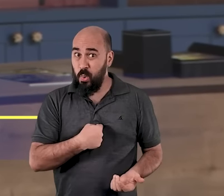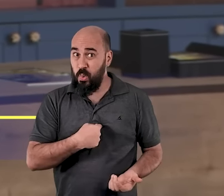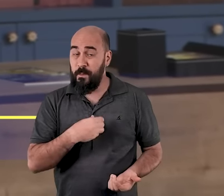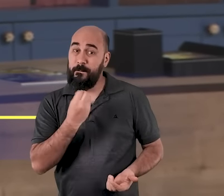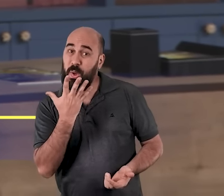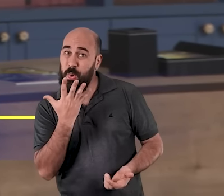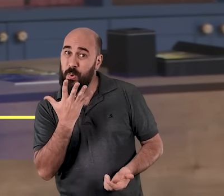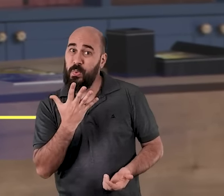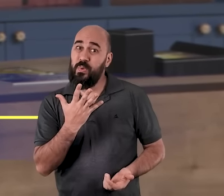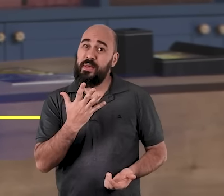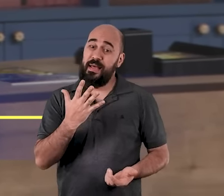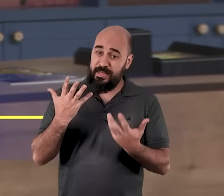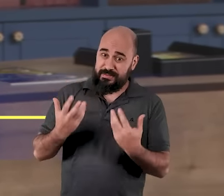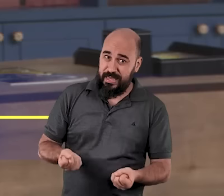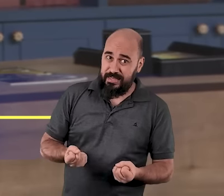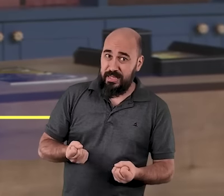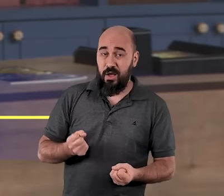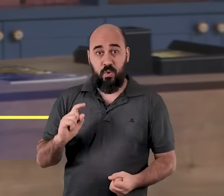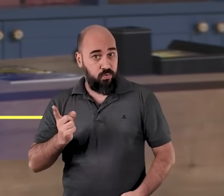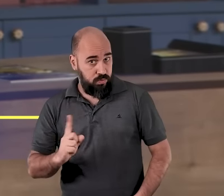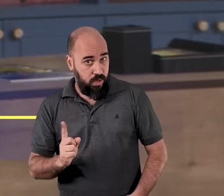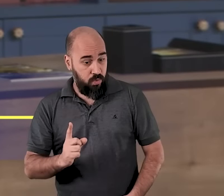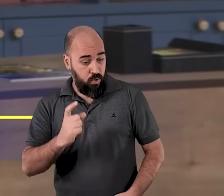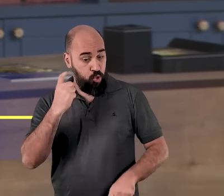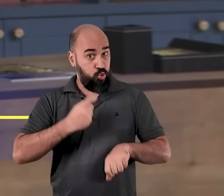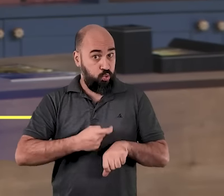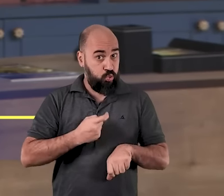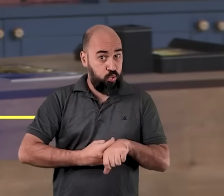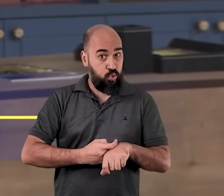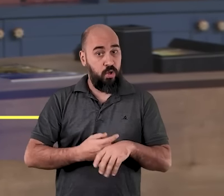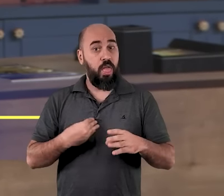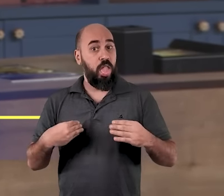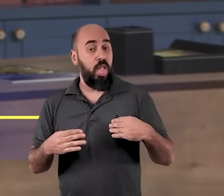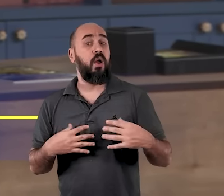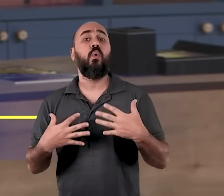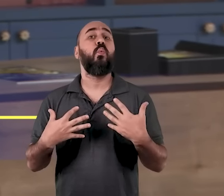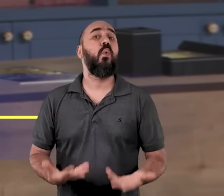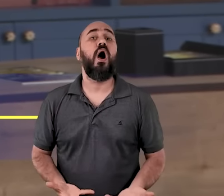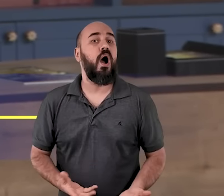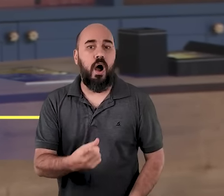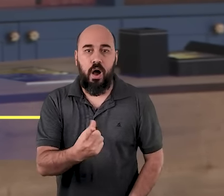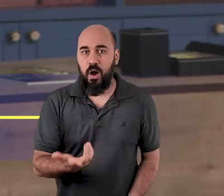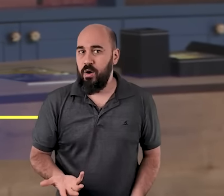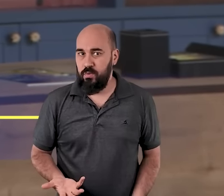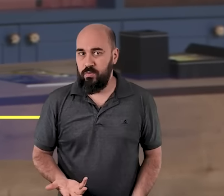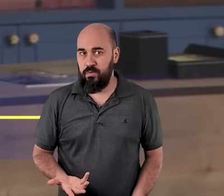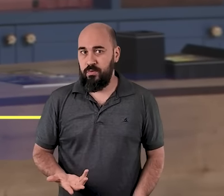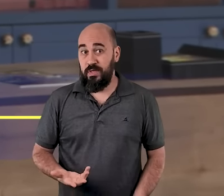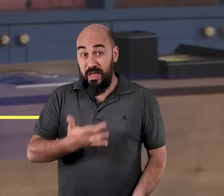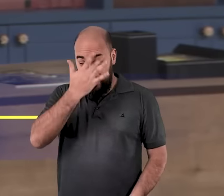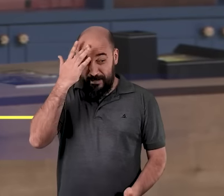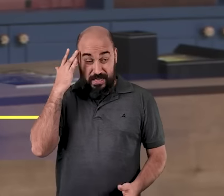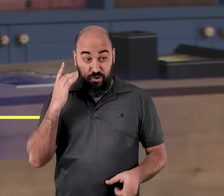Pode. Até pior ainda do que aqueles que não conhecem o